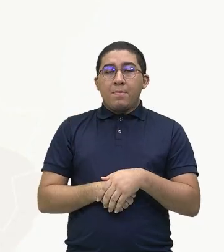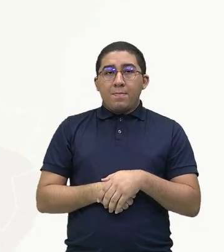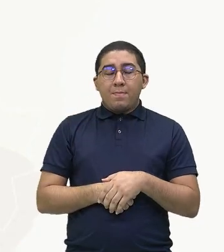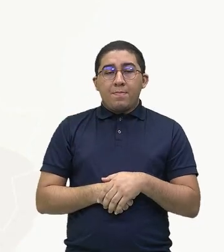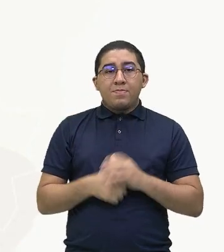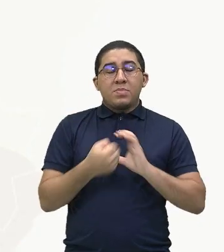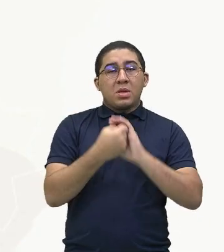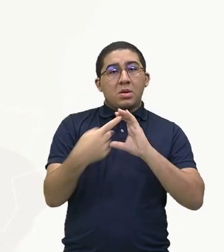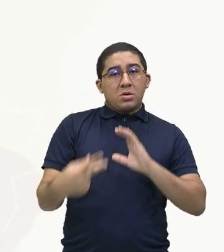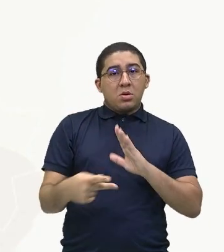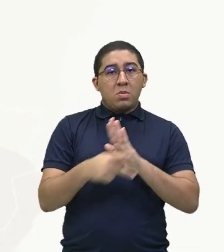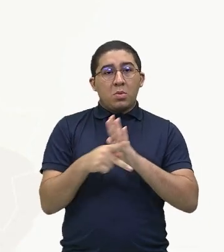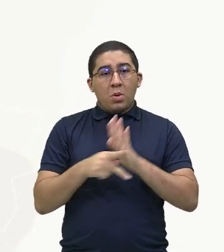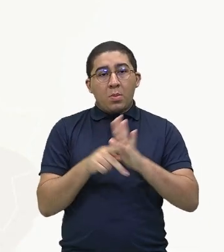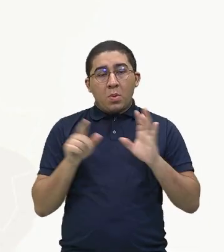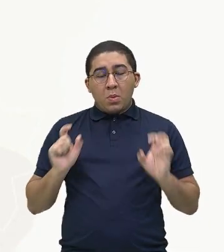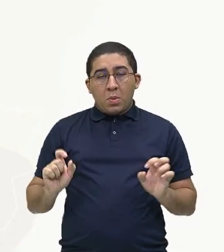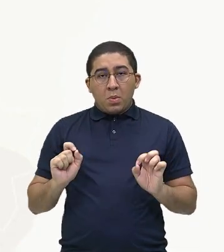físicos, né?